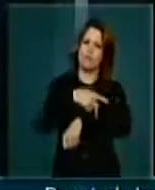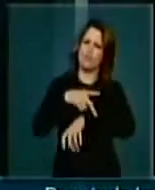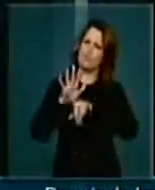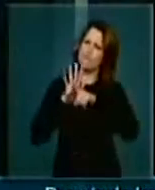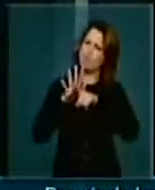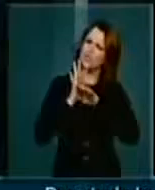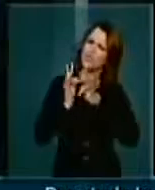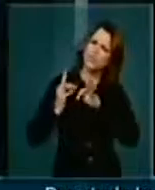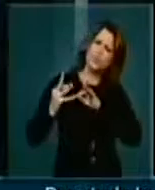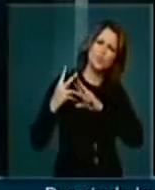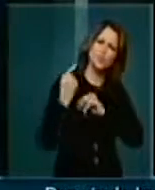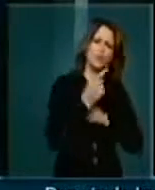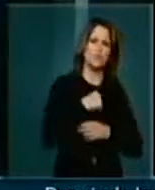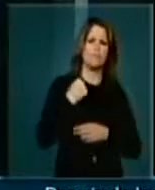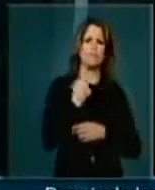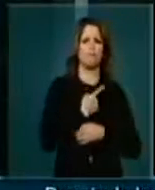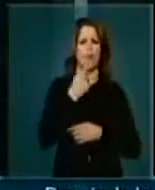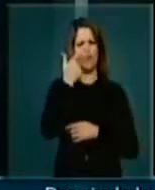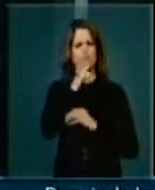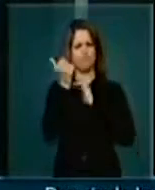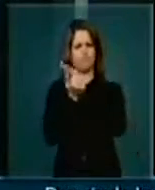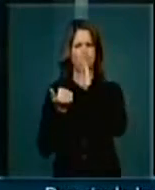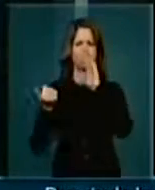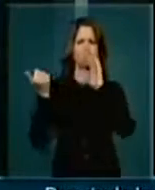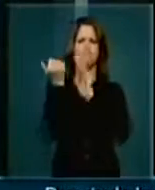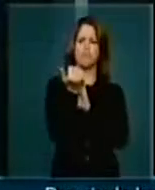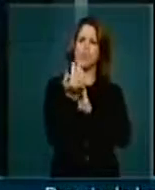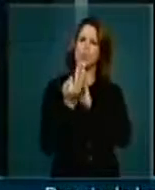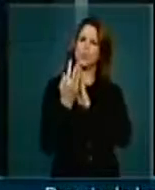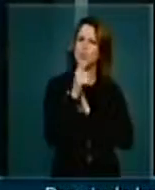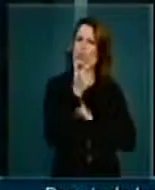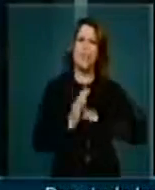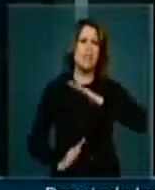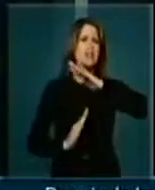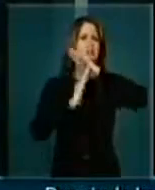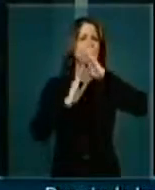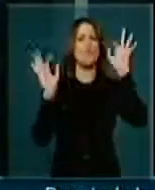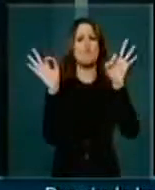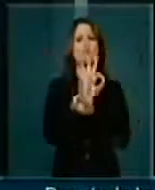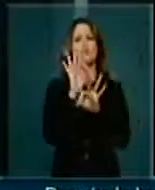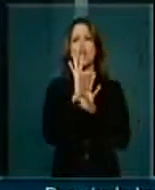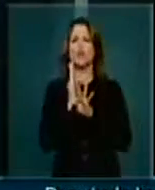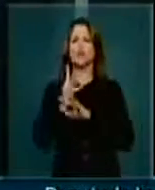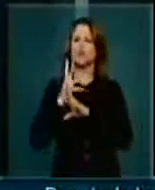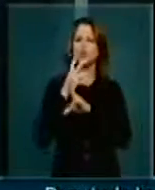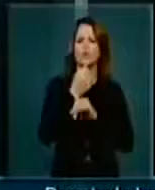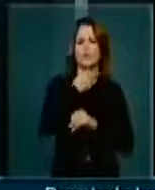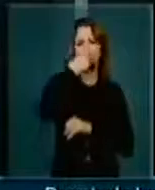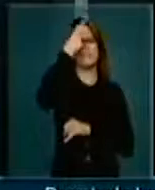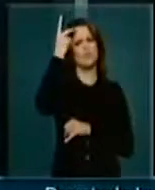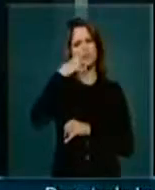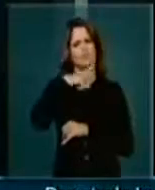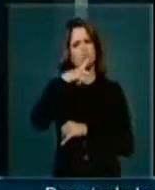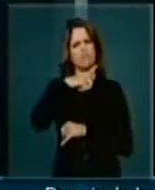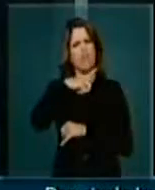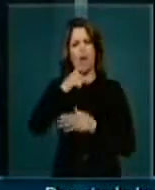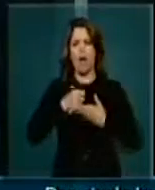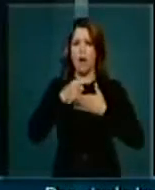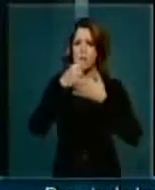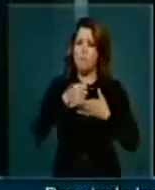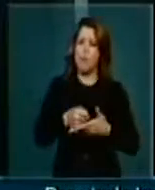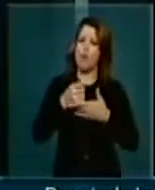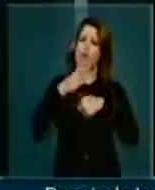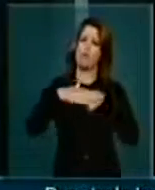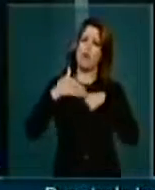para todos nós a superação, que não há limite de superação, que todos, tendo o apoio,